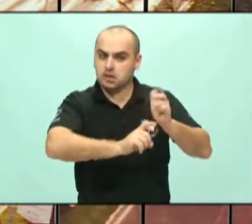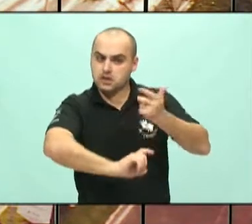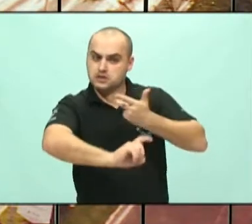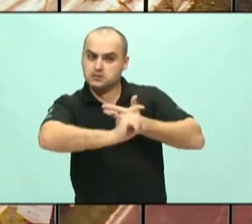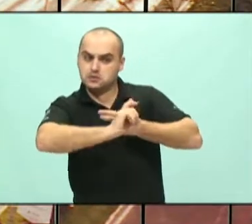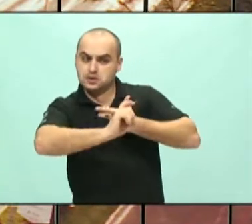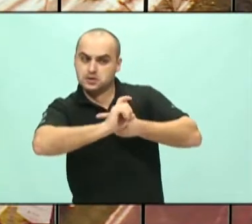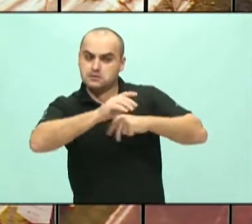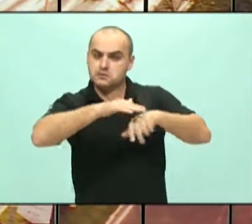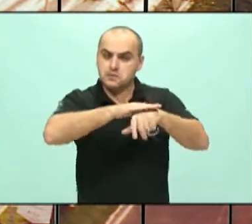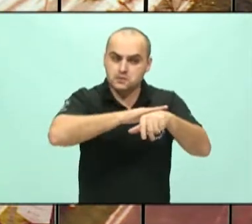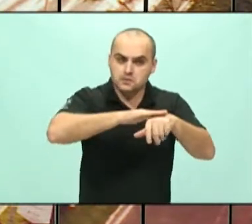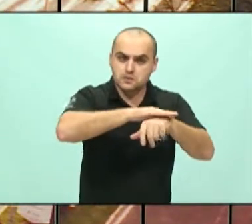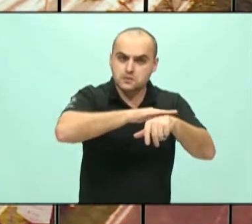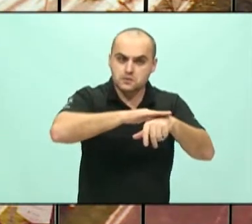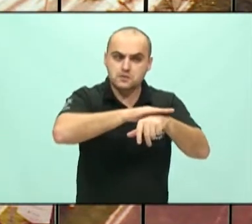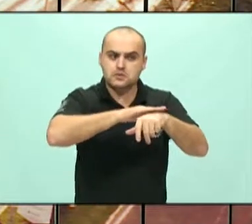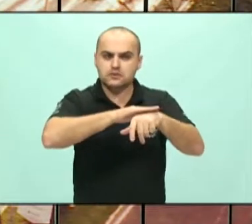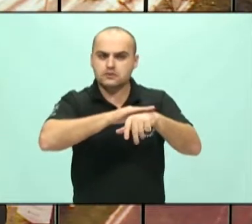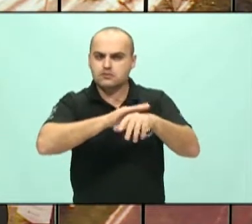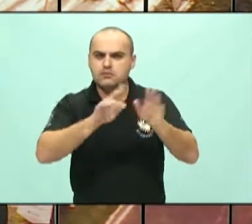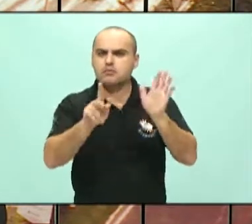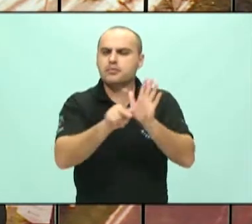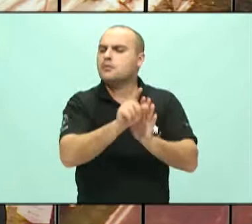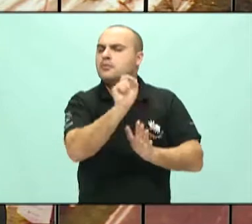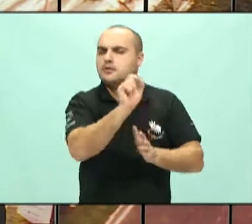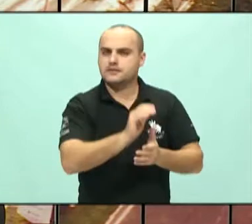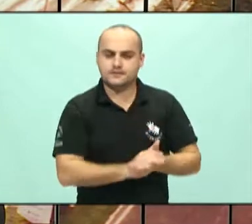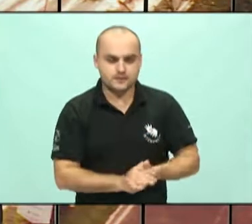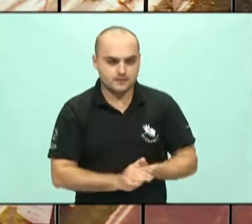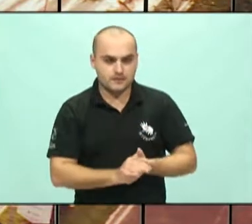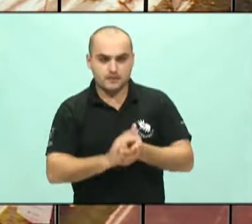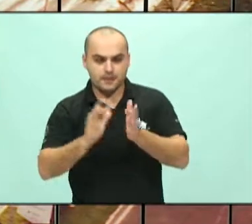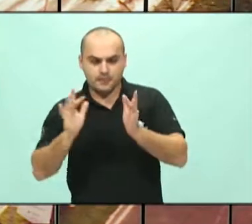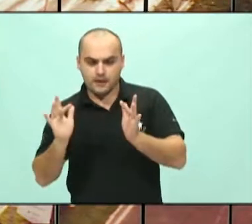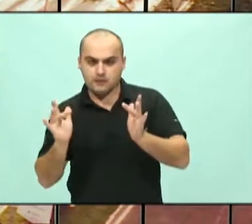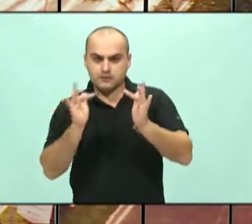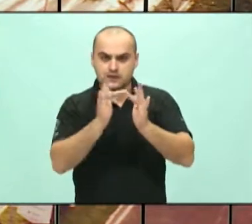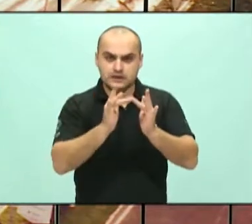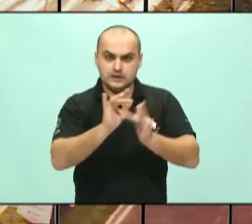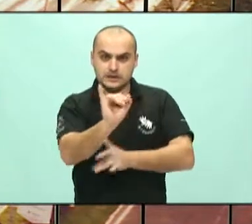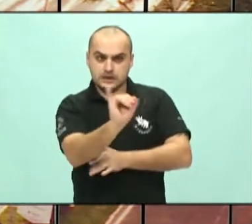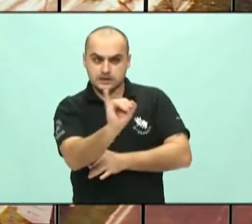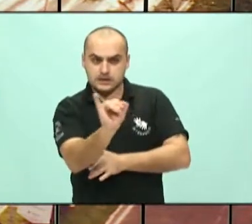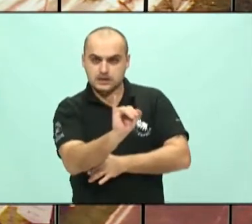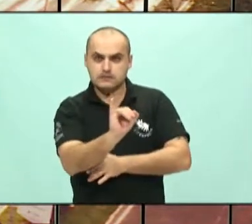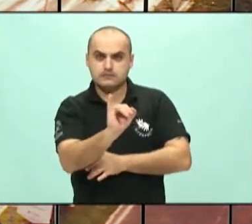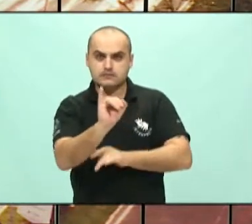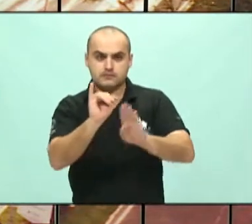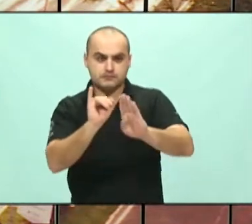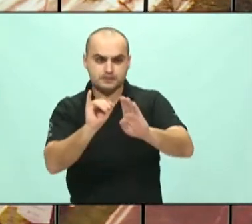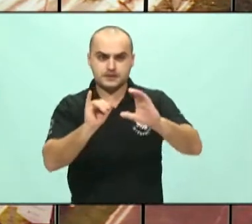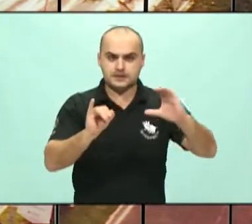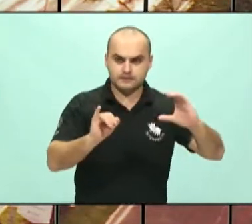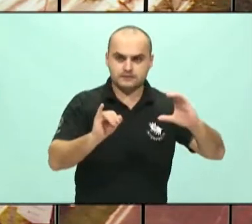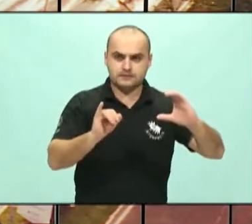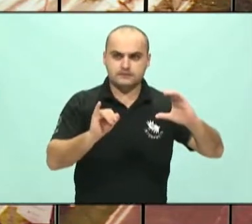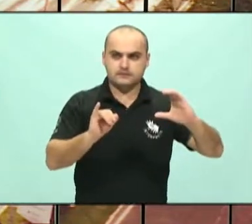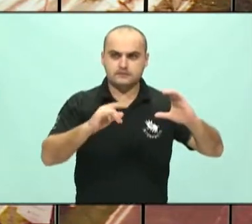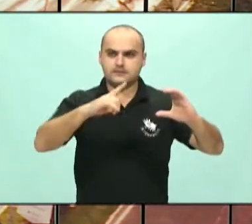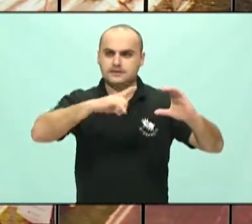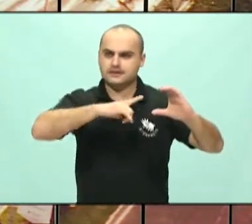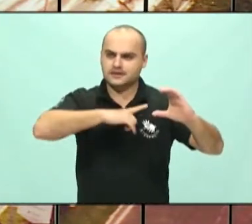Executivo, para que faça essa ligação Itajaí, Balneário Camboriú e tal, traçado requer uma série